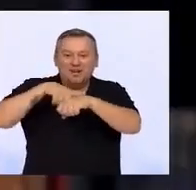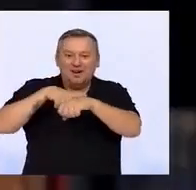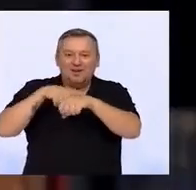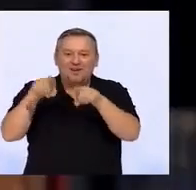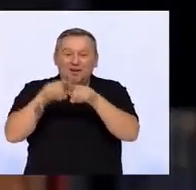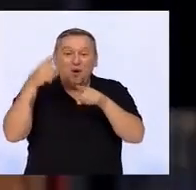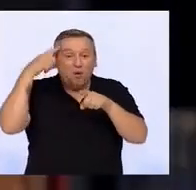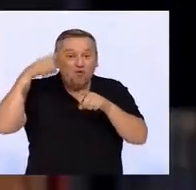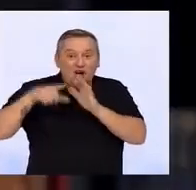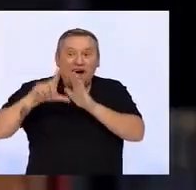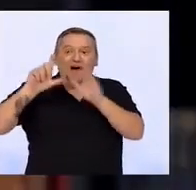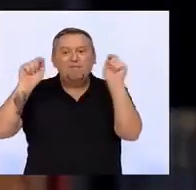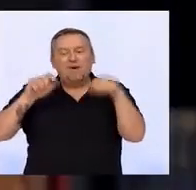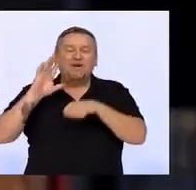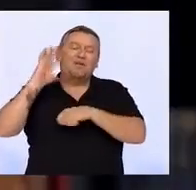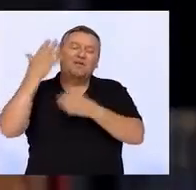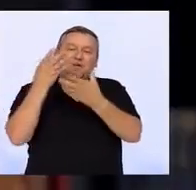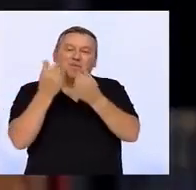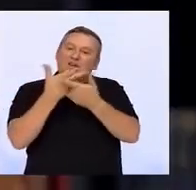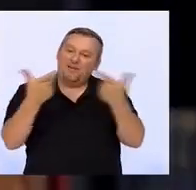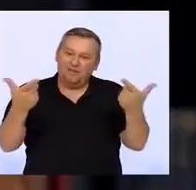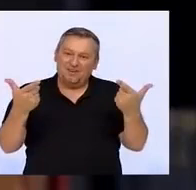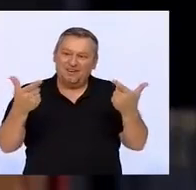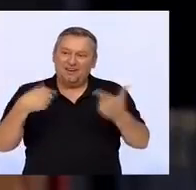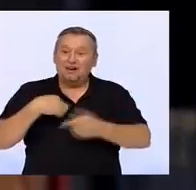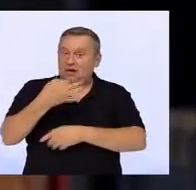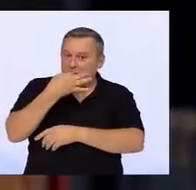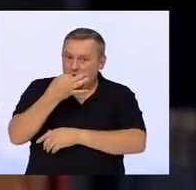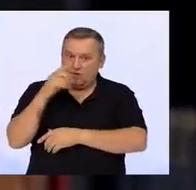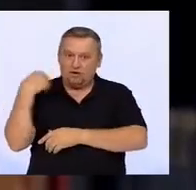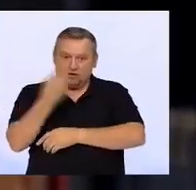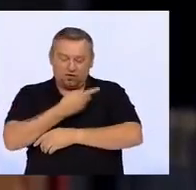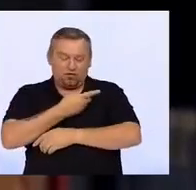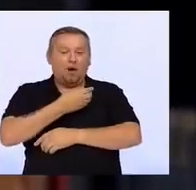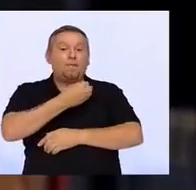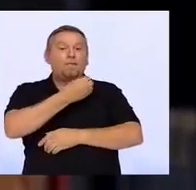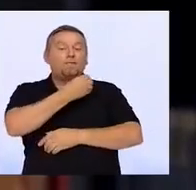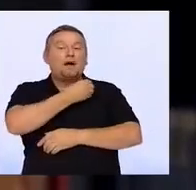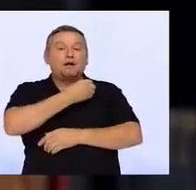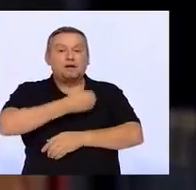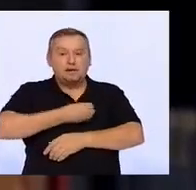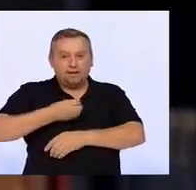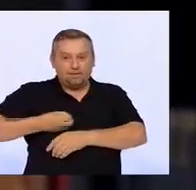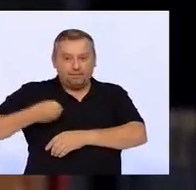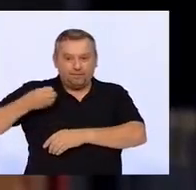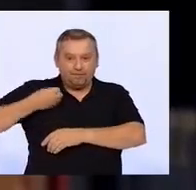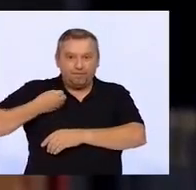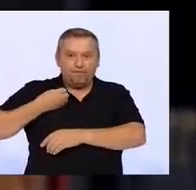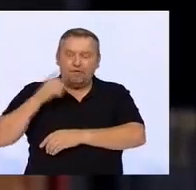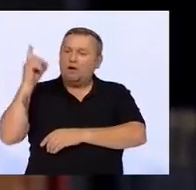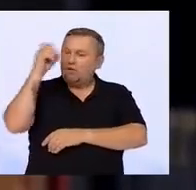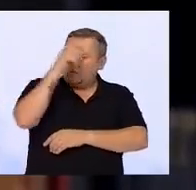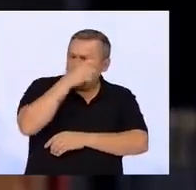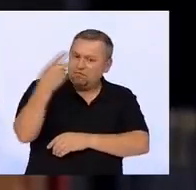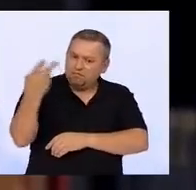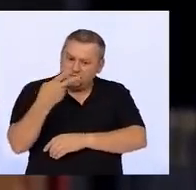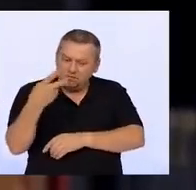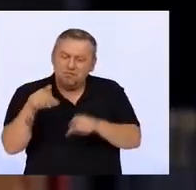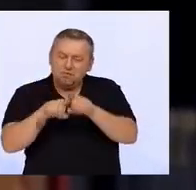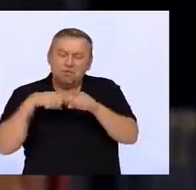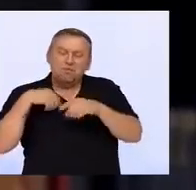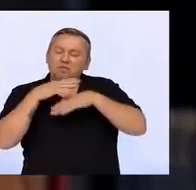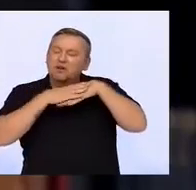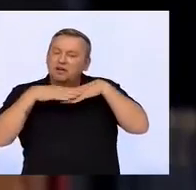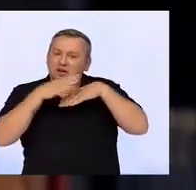dia antes. Até um dia. Então, vamos lá. Eu acho que a Marina, a dificuldade nossa, da Marina, da minha queridíssima e